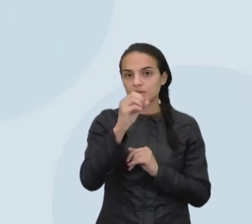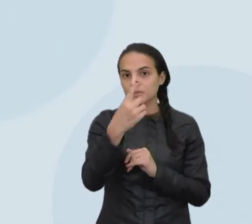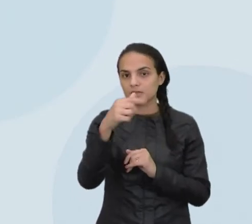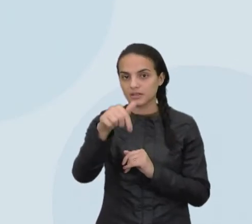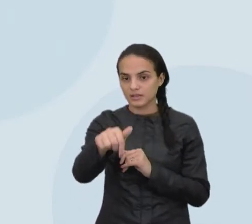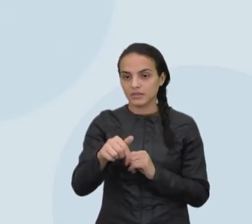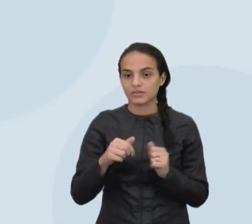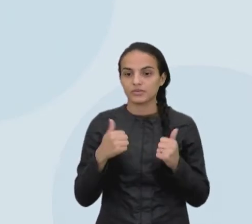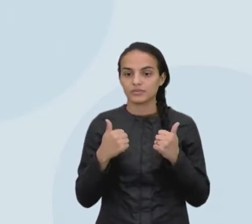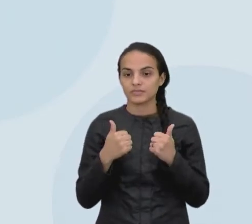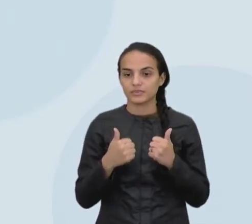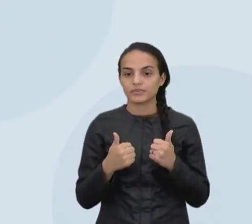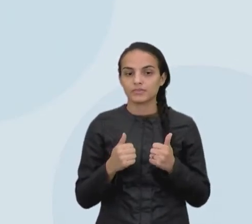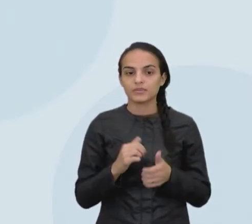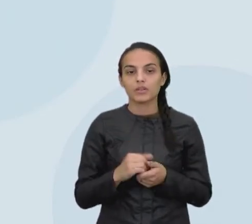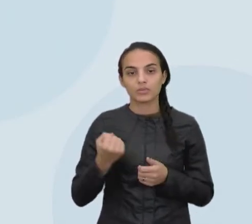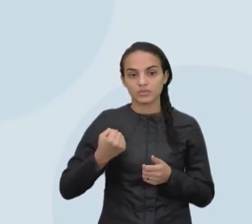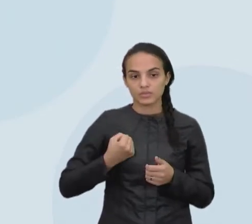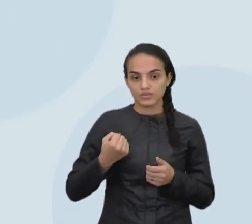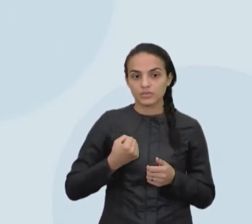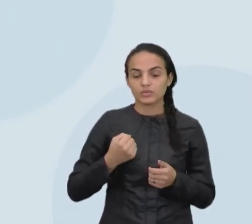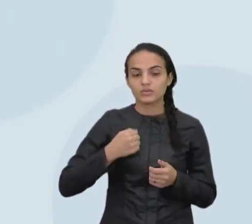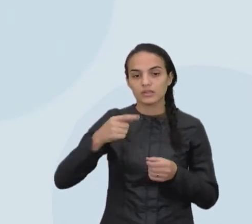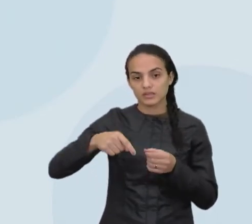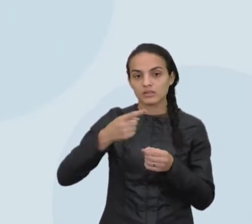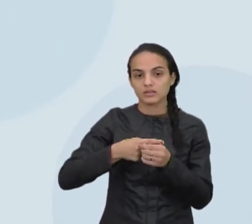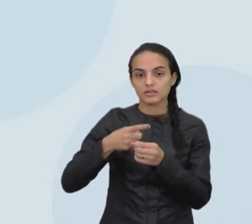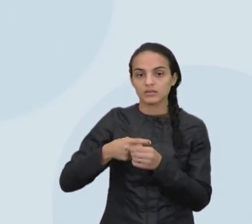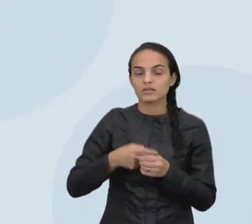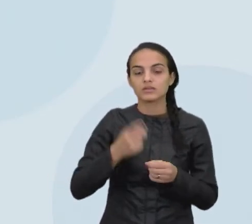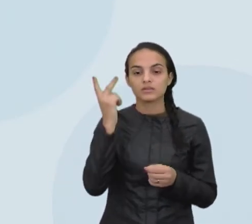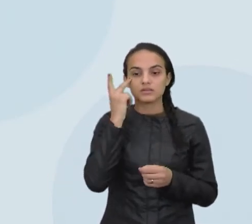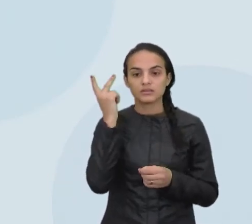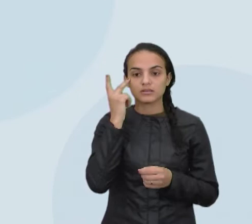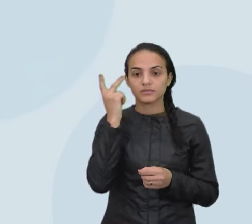bem? Então, aqui no município de São Paulo, eu sei que está sendo